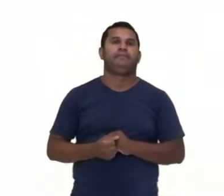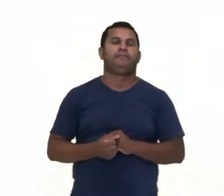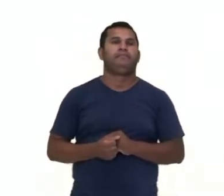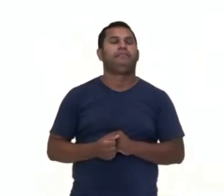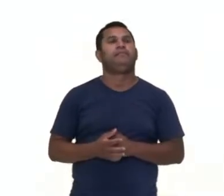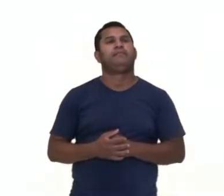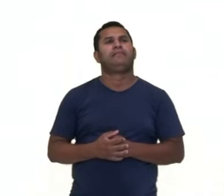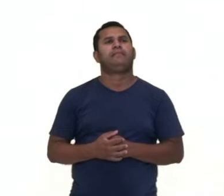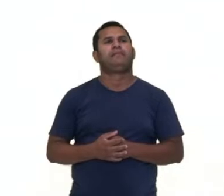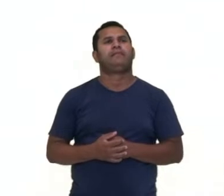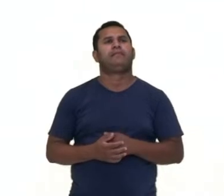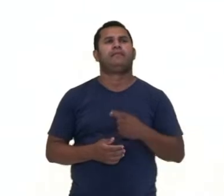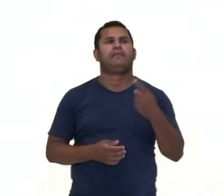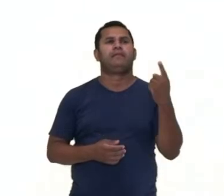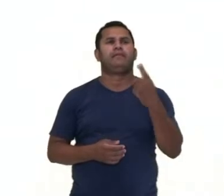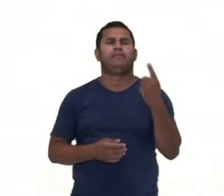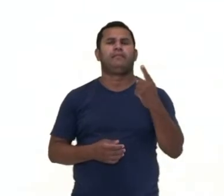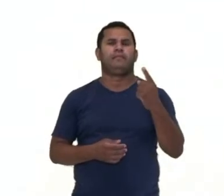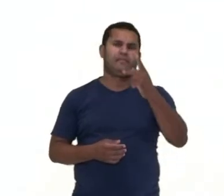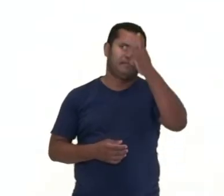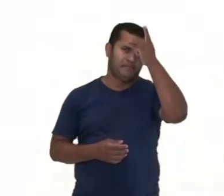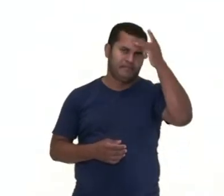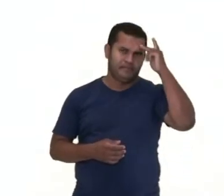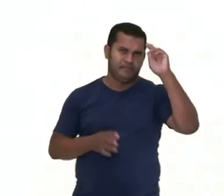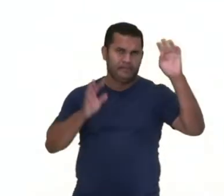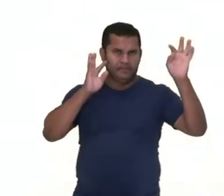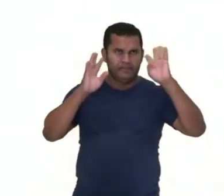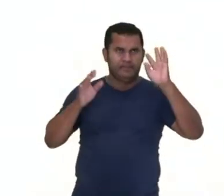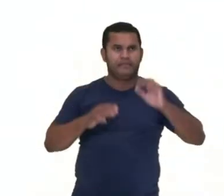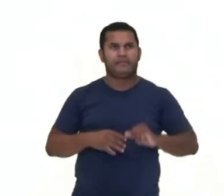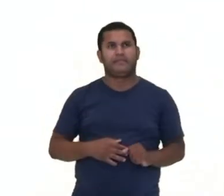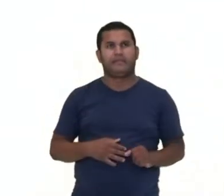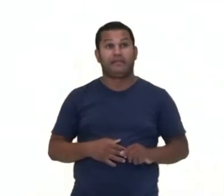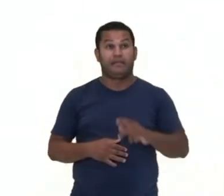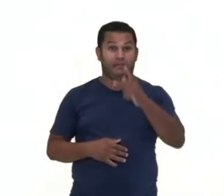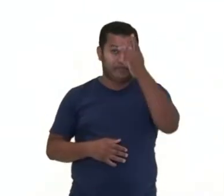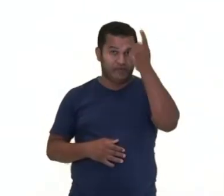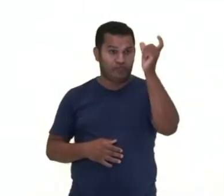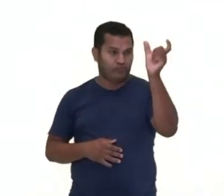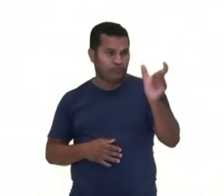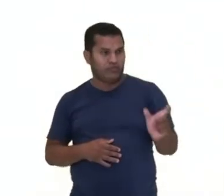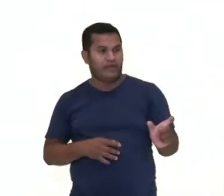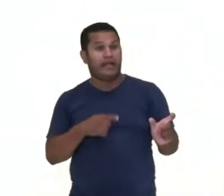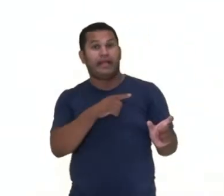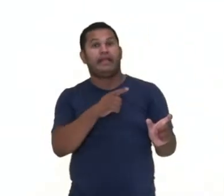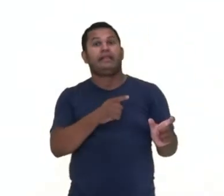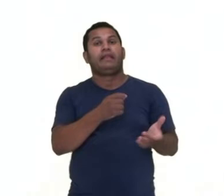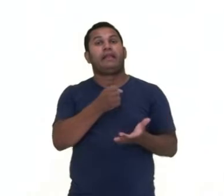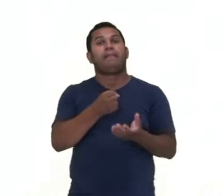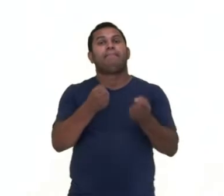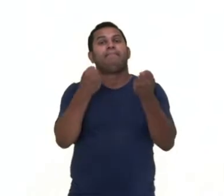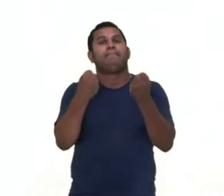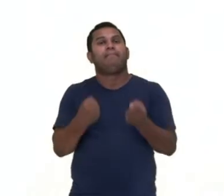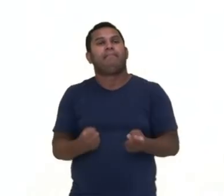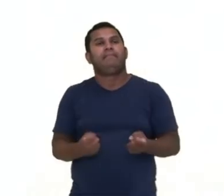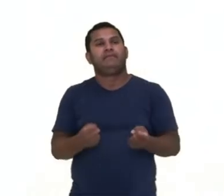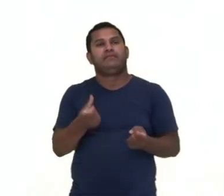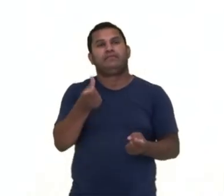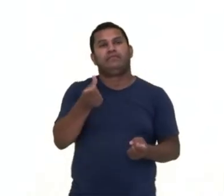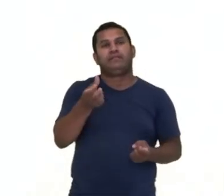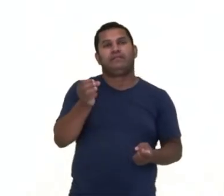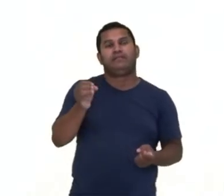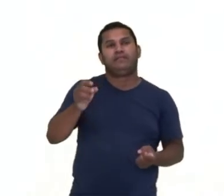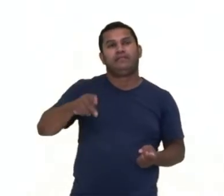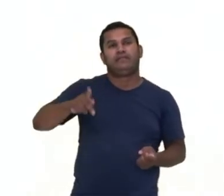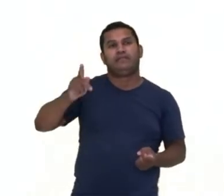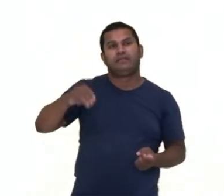parte. Então, uma pessoa de 60 kg envolve-se em uma colisão frontal. A rapidez do veículo,